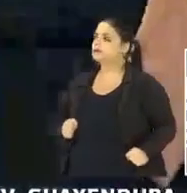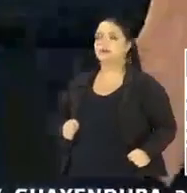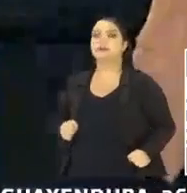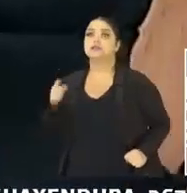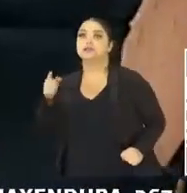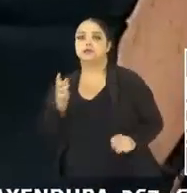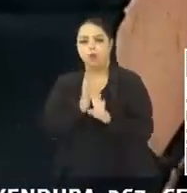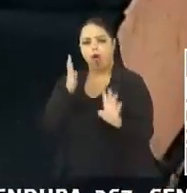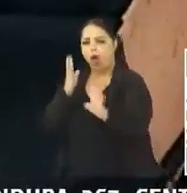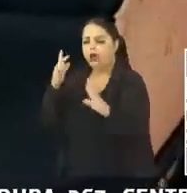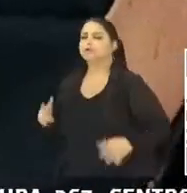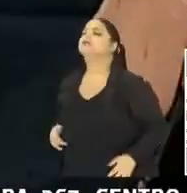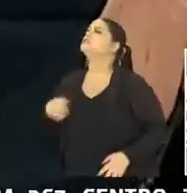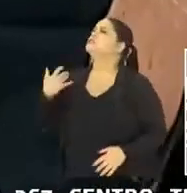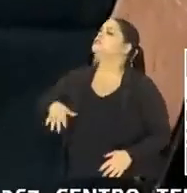eu vou cair prostrado? Não.